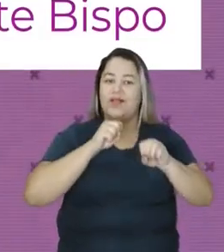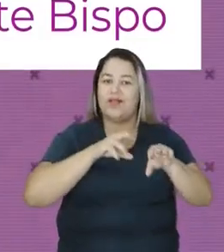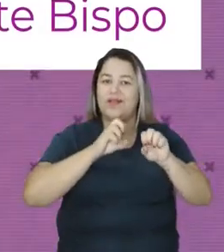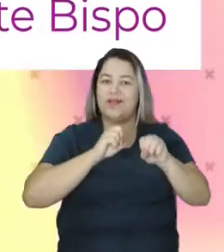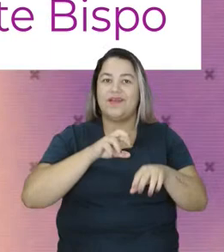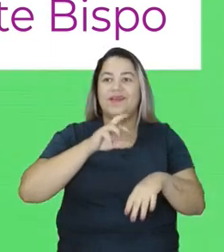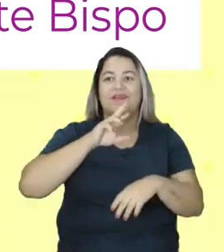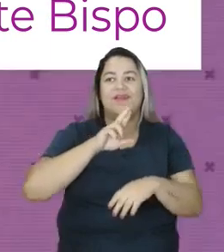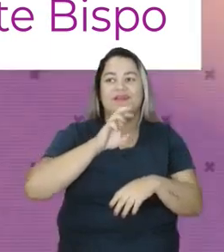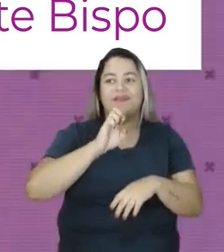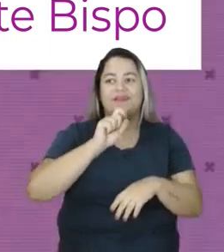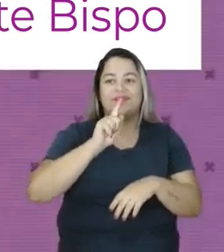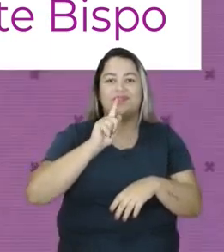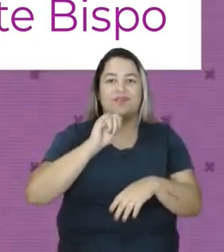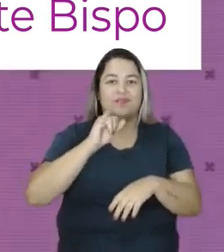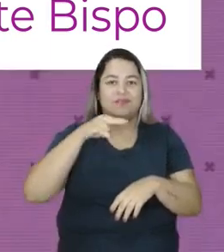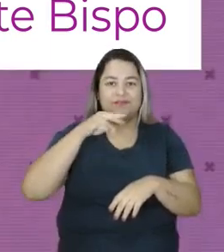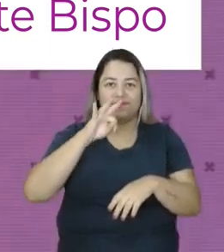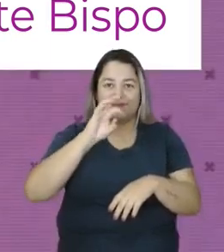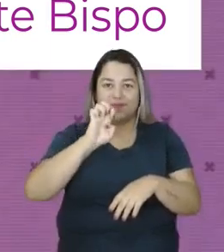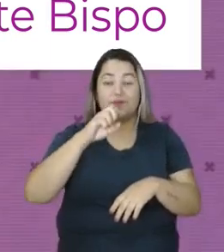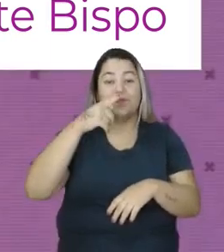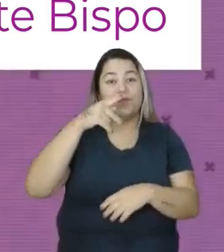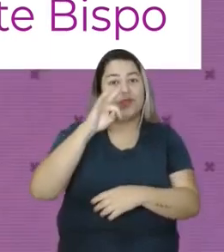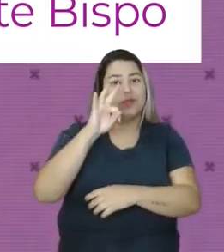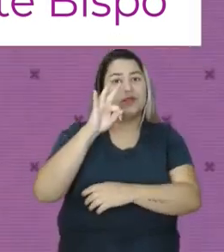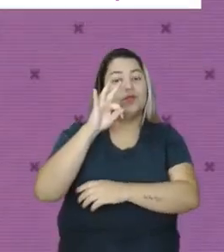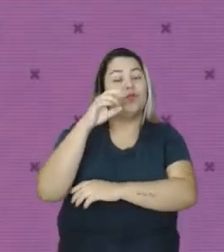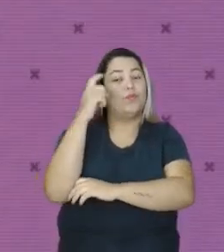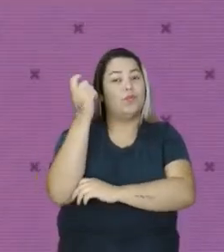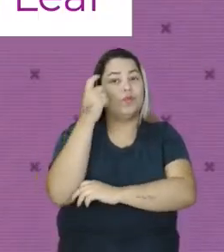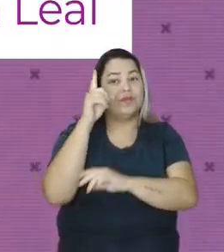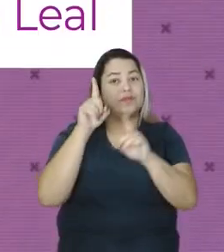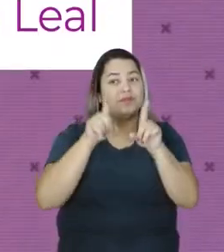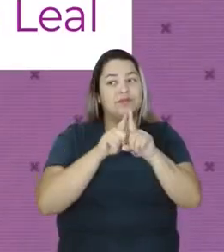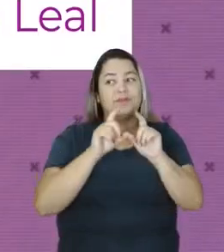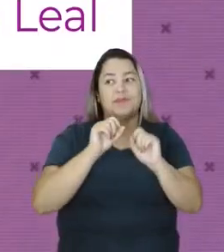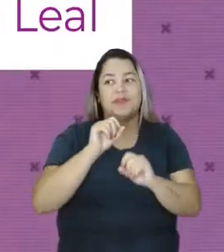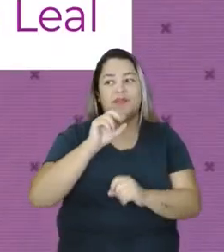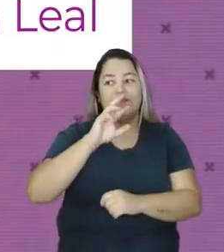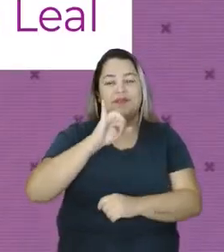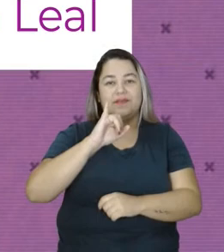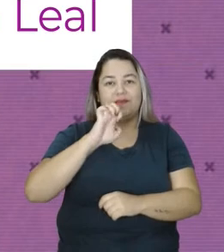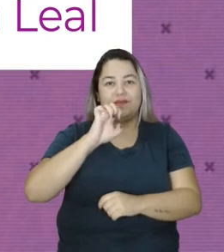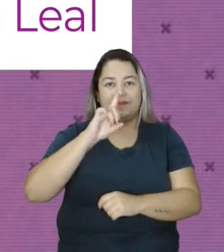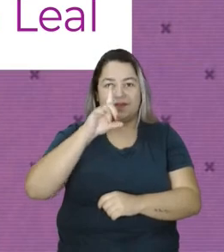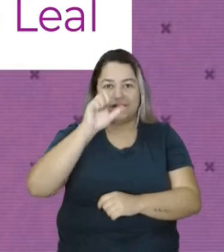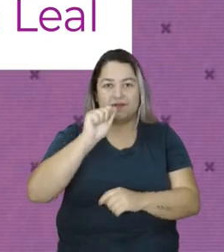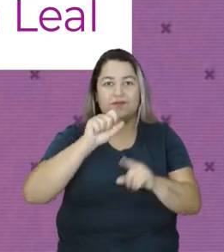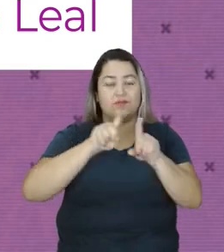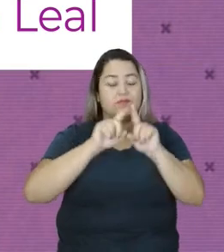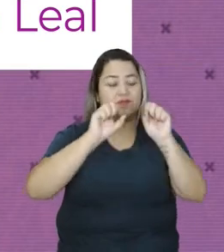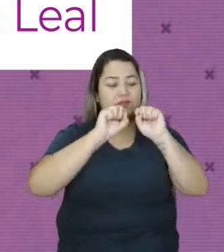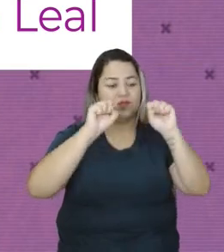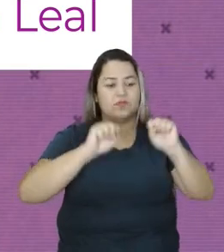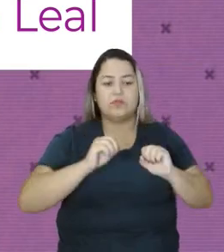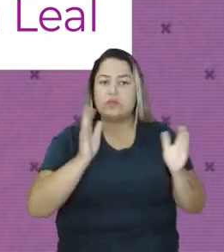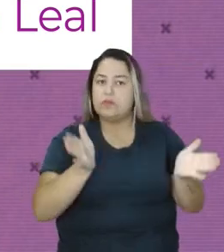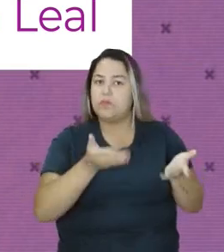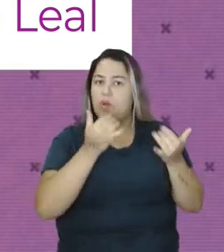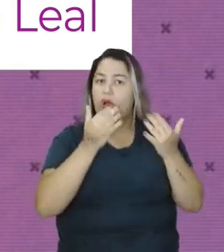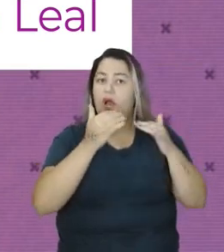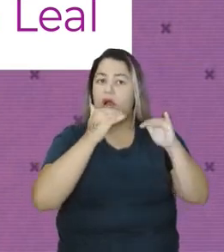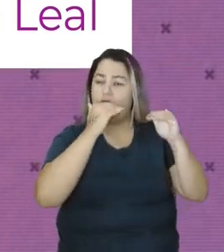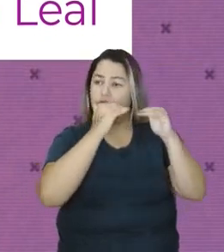Reginete Bispo, é deputada federal pelo PT do Rio Grande do Sul, e Eda Leal, secretária nacional do Sistema de Promoção da